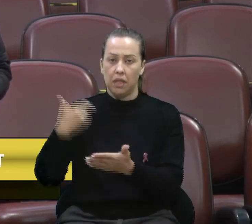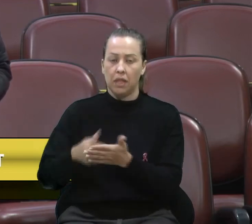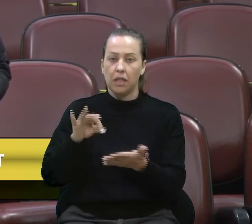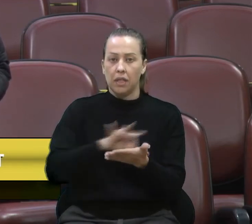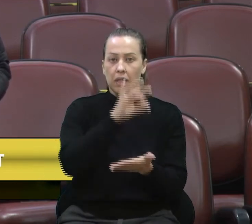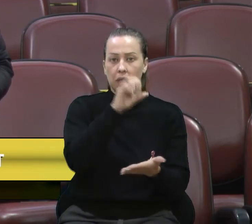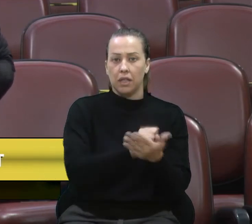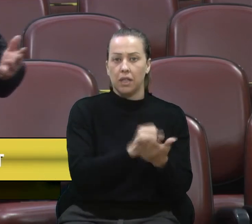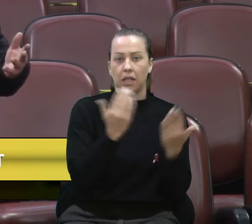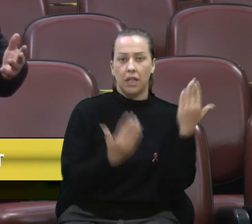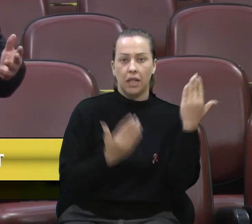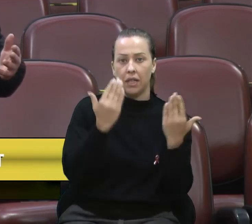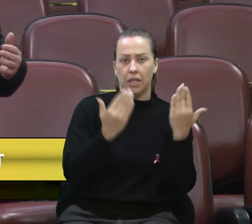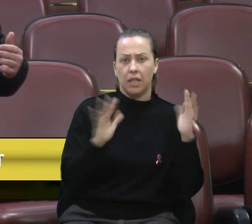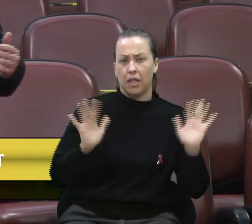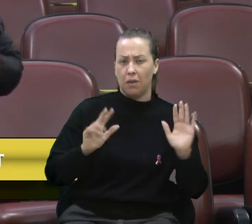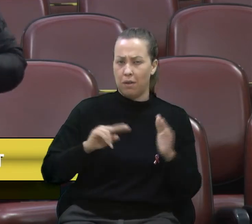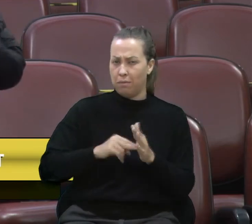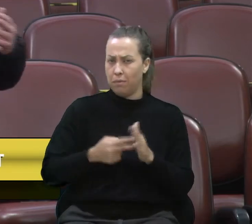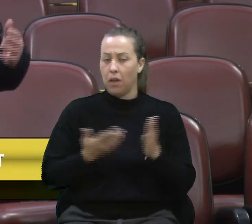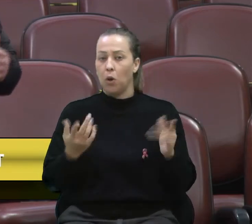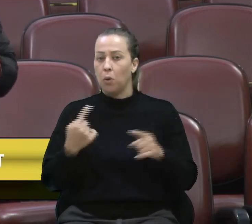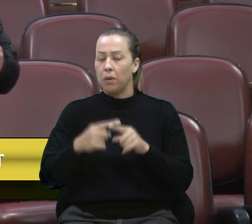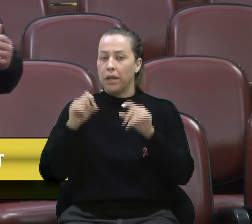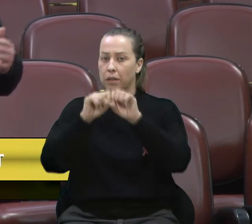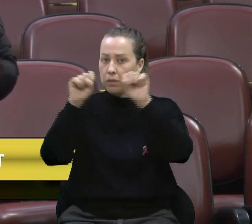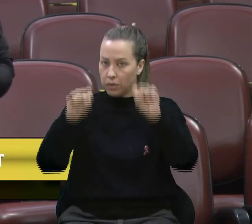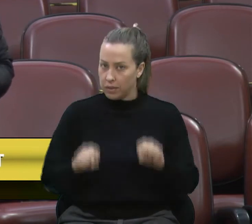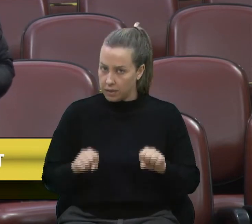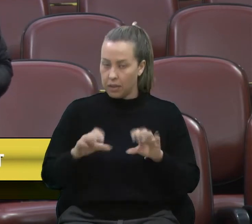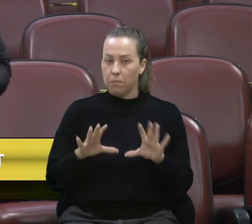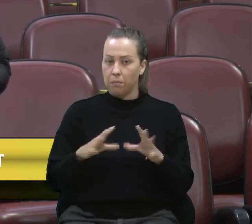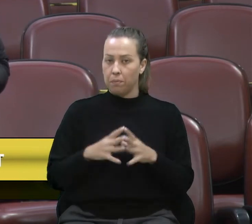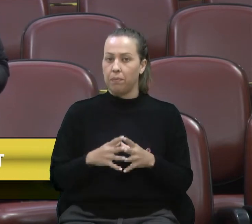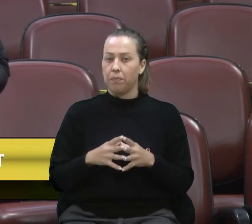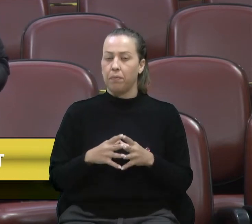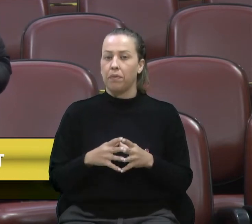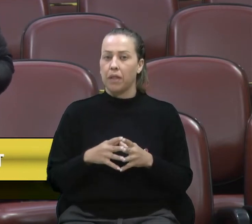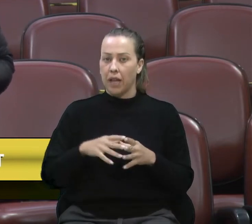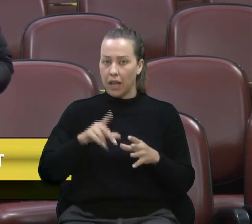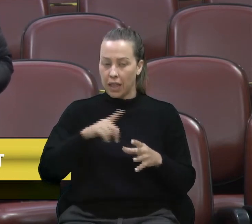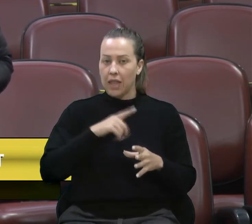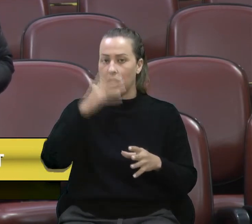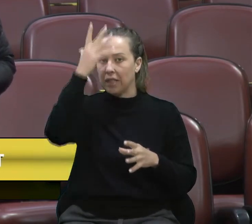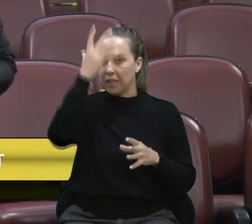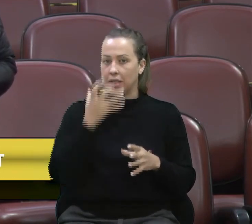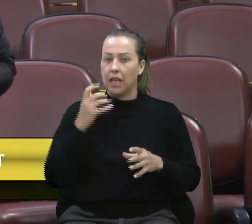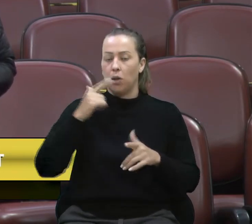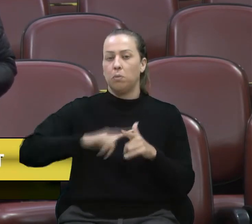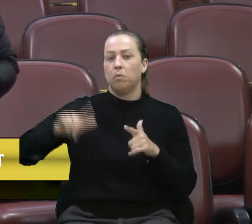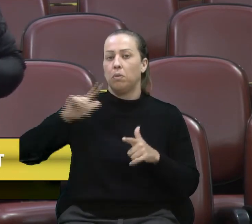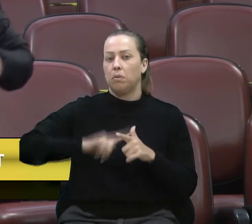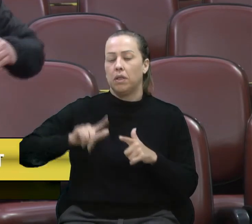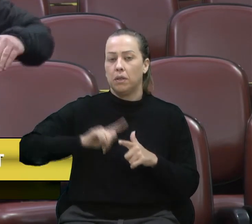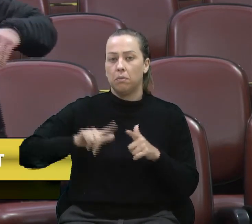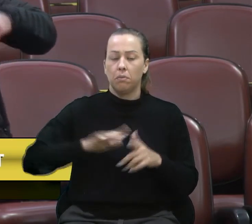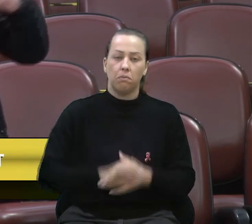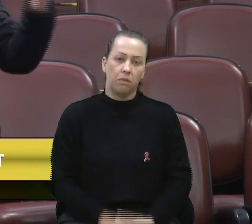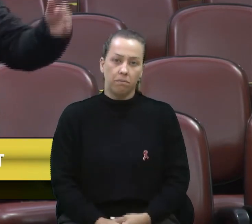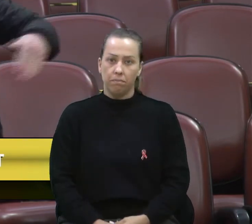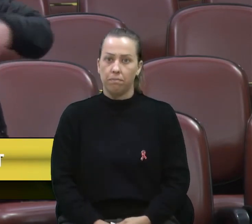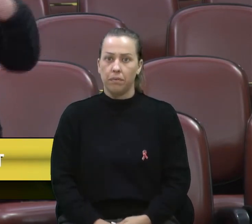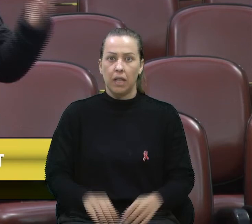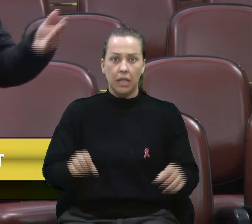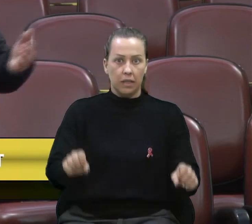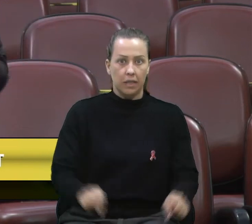inscreveu na licitação. Isso não é por acaso, é porque o sistema está com sérios riscos de